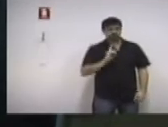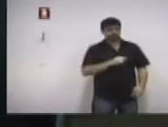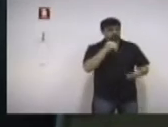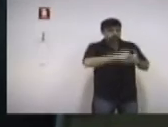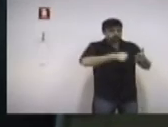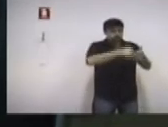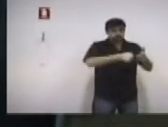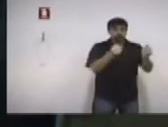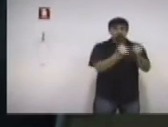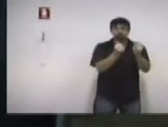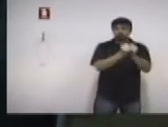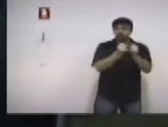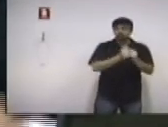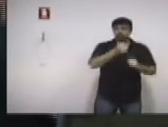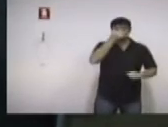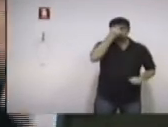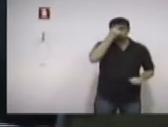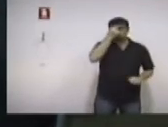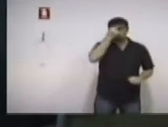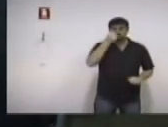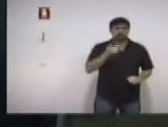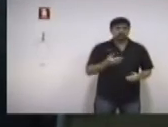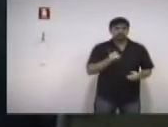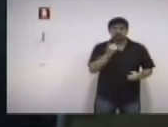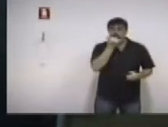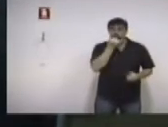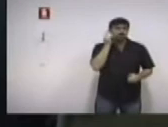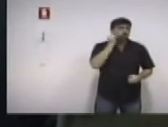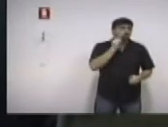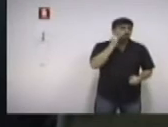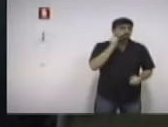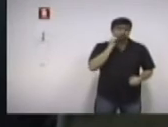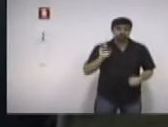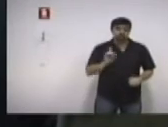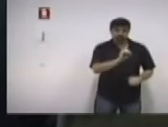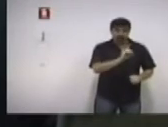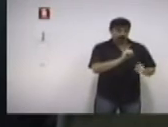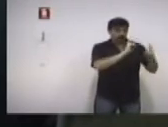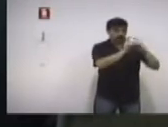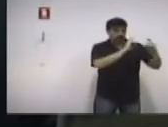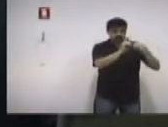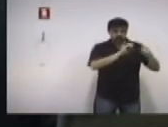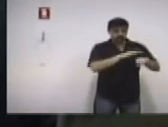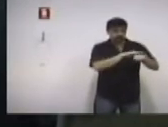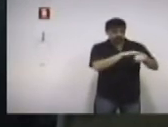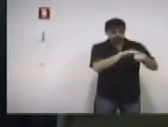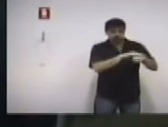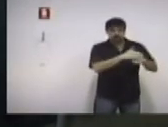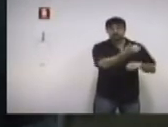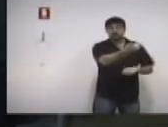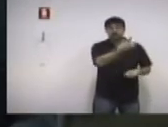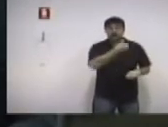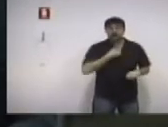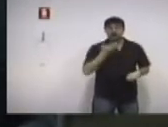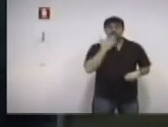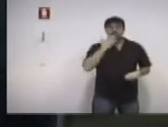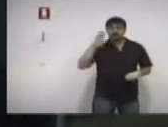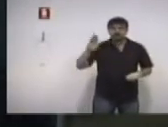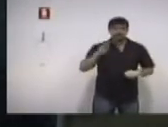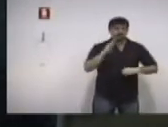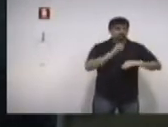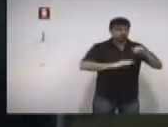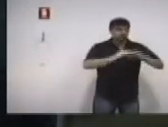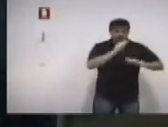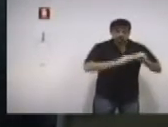pelo companheiro do caselato em relação aos problemas existentes em Betel falaram que seria tranquilo de resolver que já